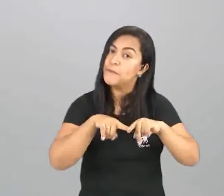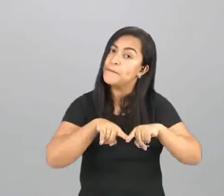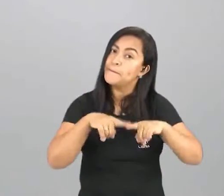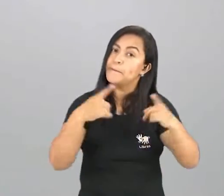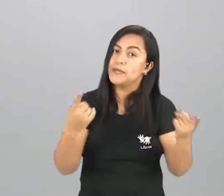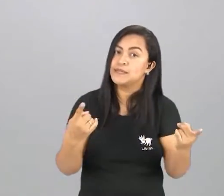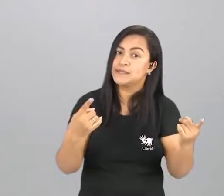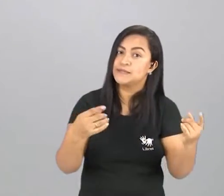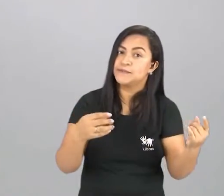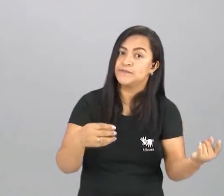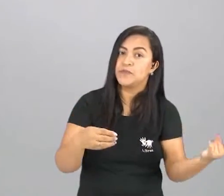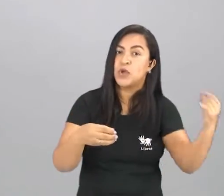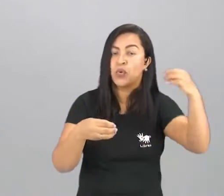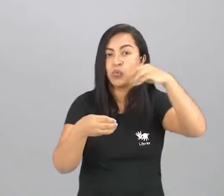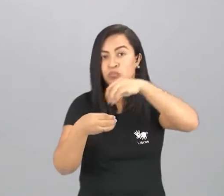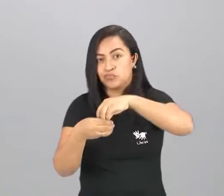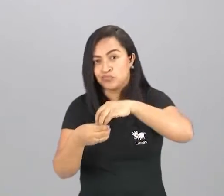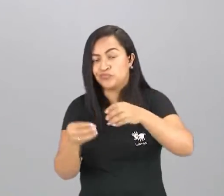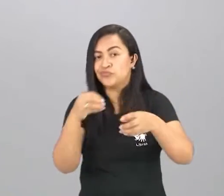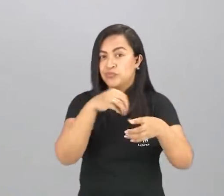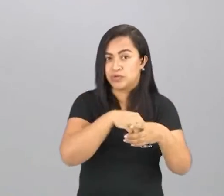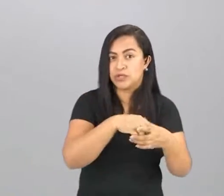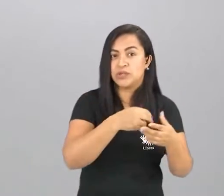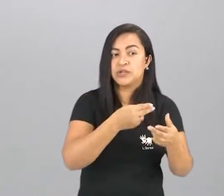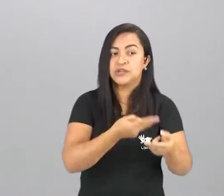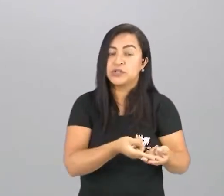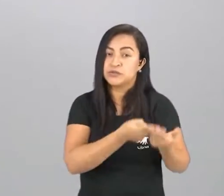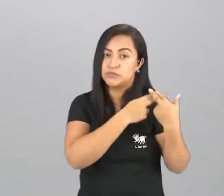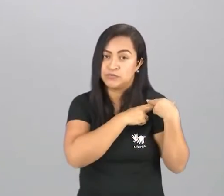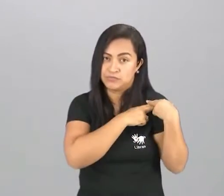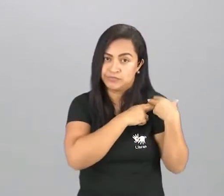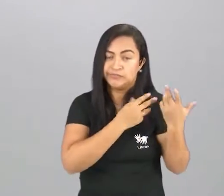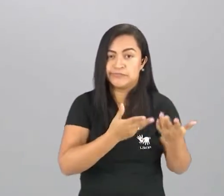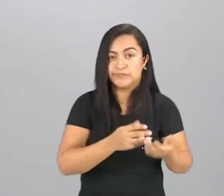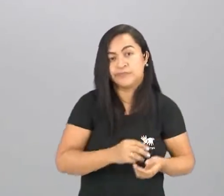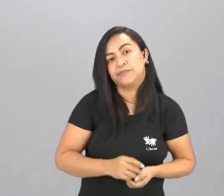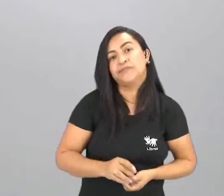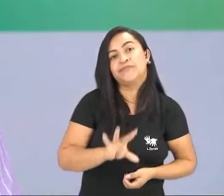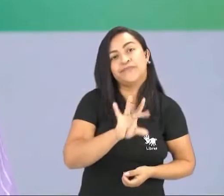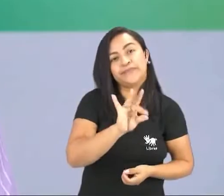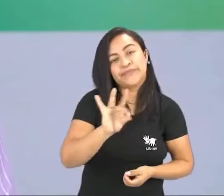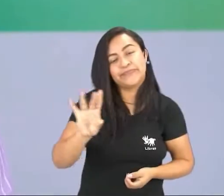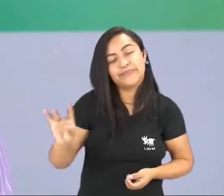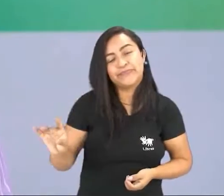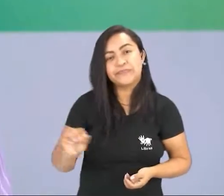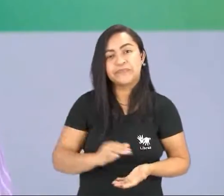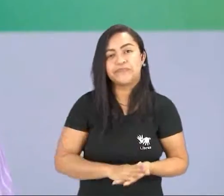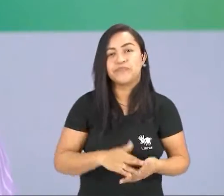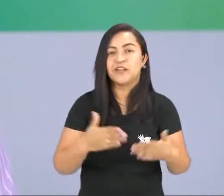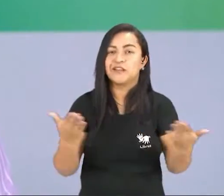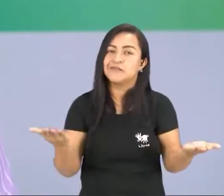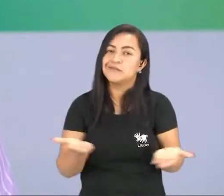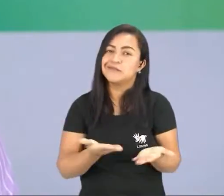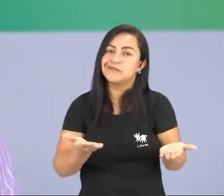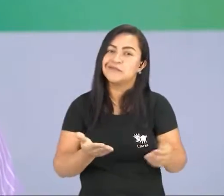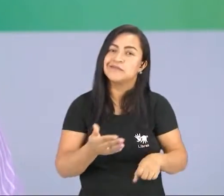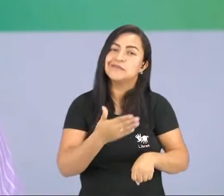um dentro de cada função. Bom, vamos agora à la